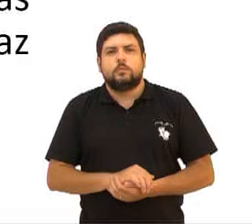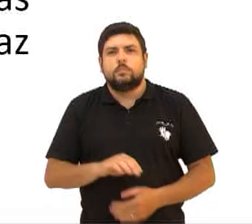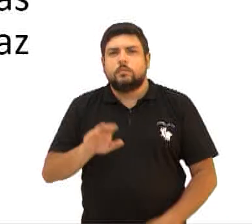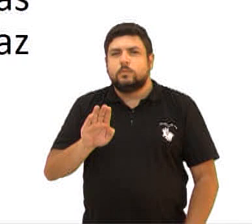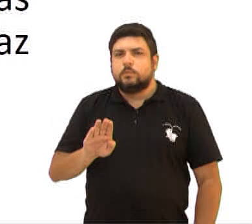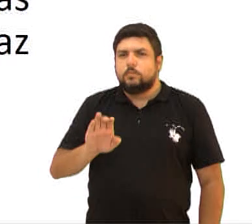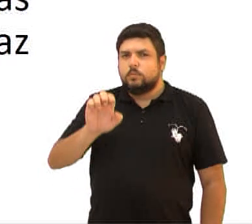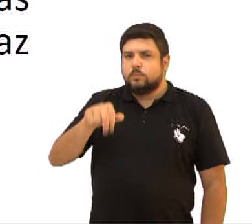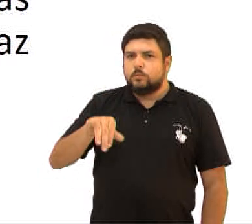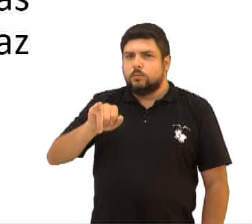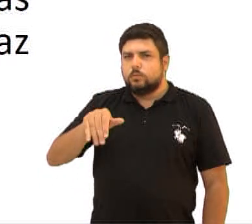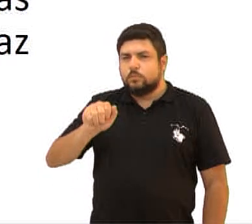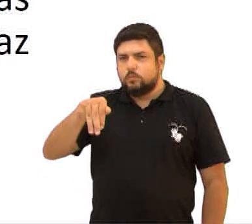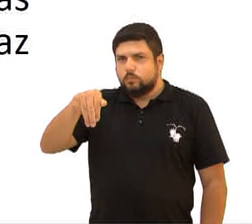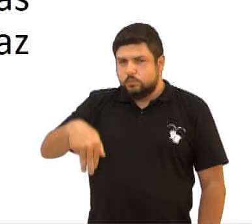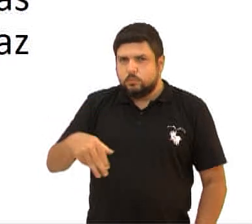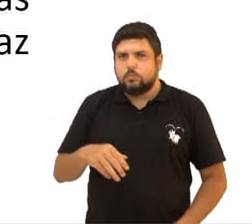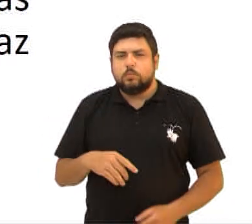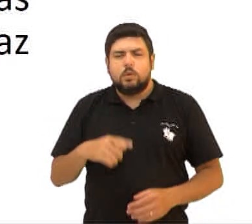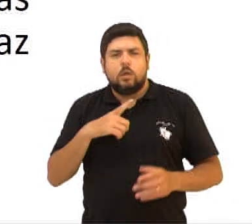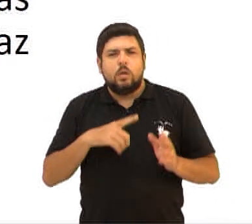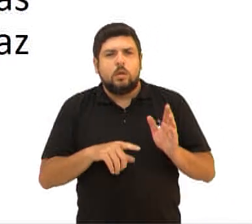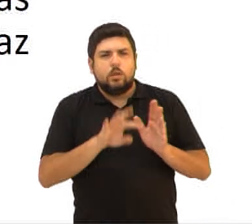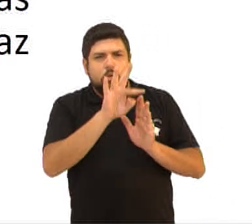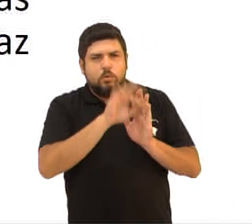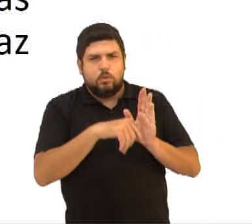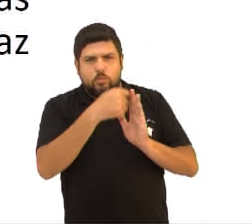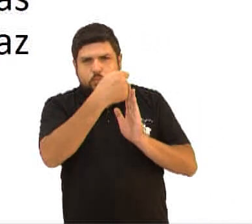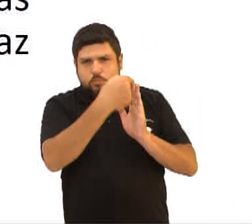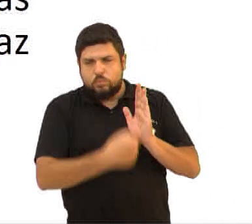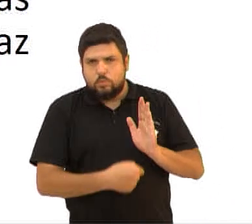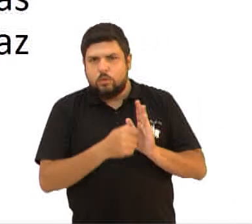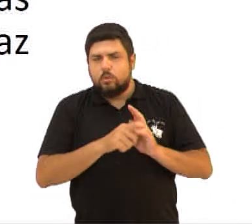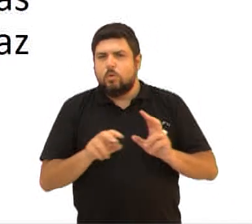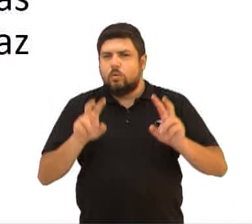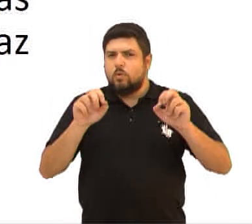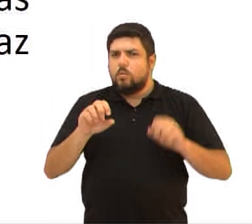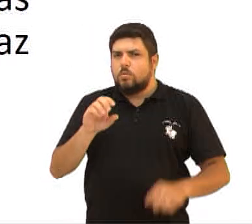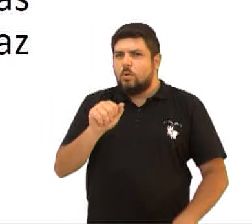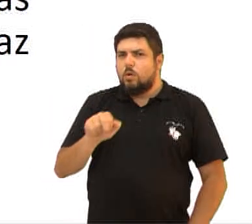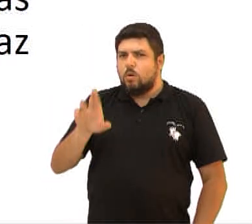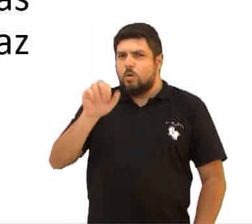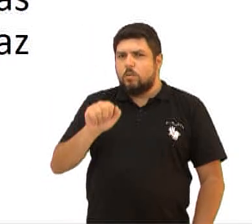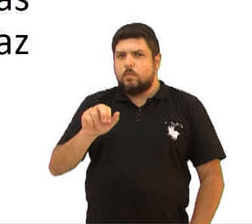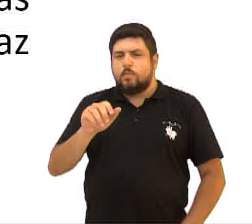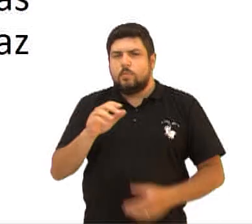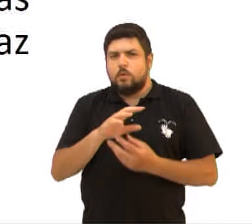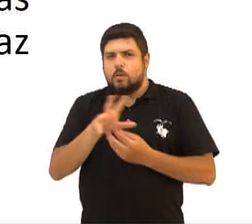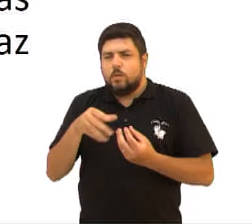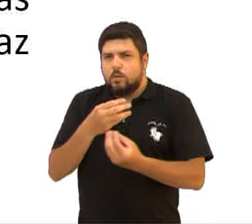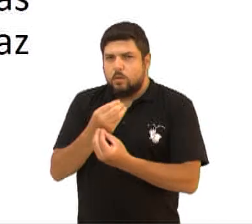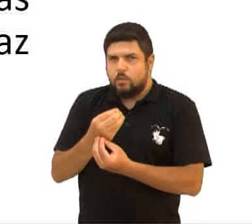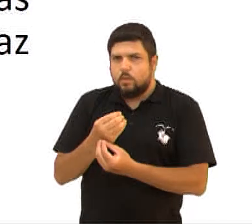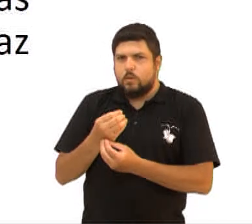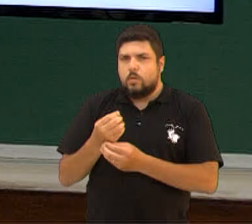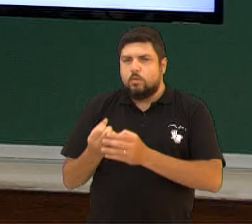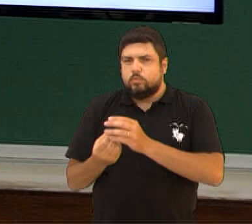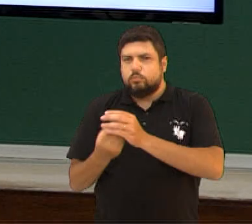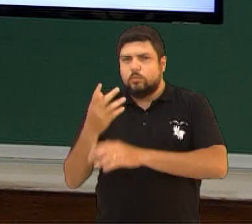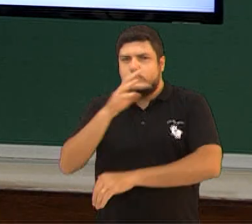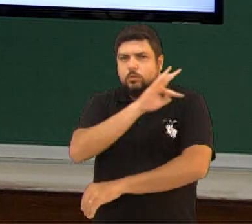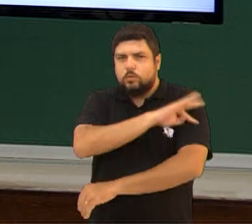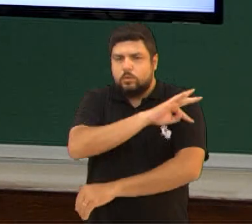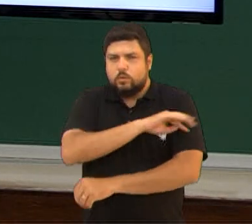Benjamin. O Benjamin vai ter um texto, que está o nome aqui, A Obra de Arte na Sua Reprodutibilidade Técnica, que também é dos anos